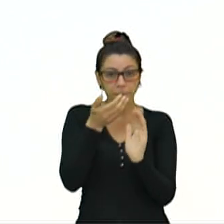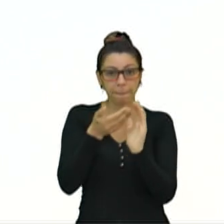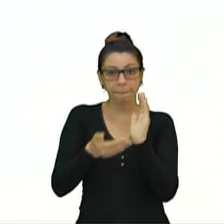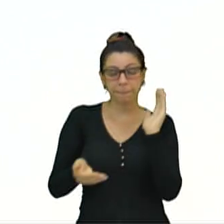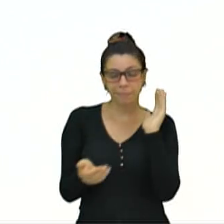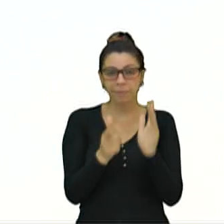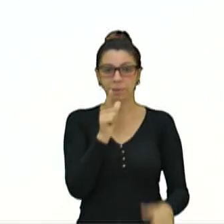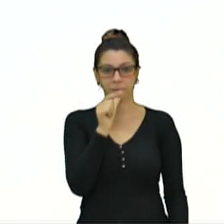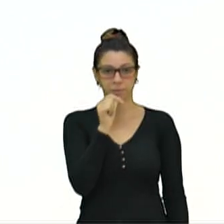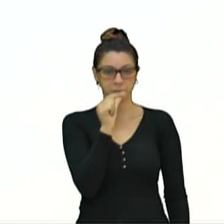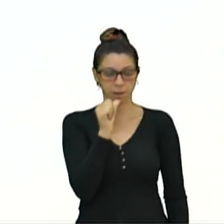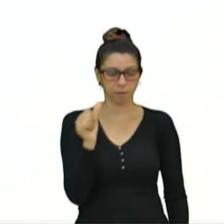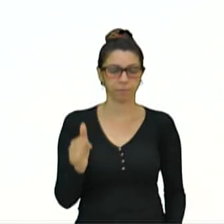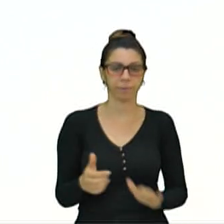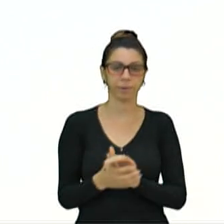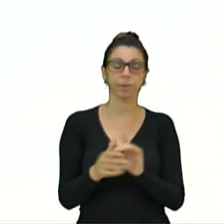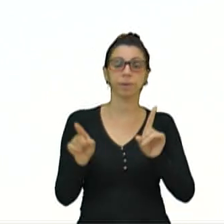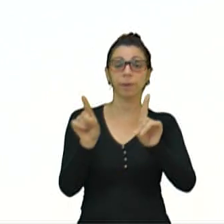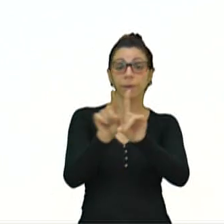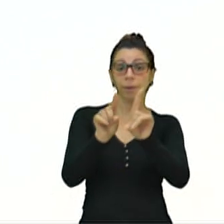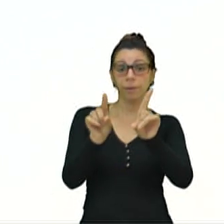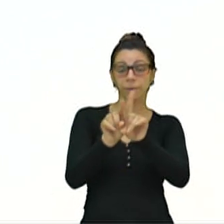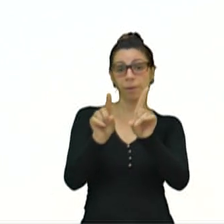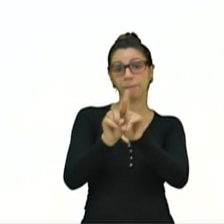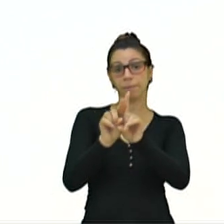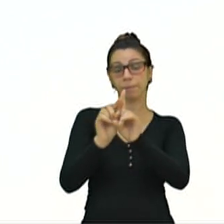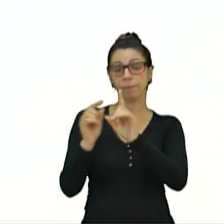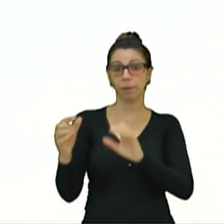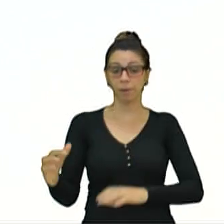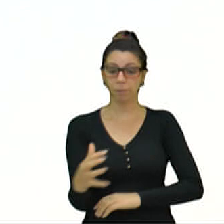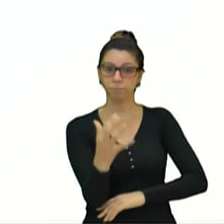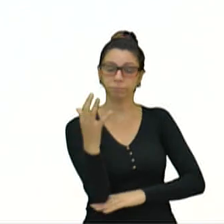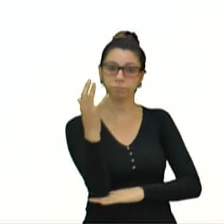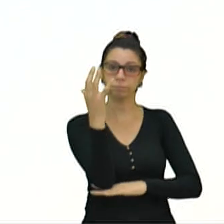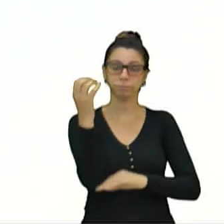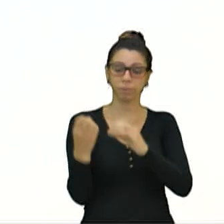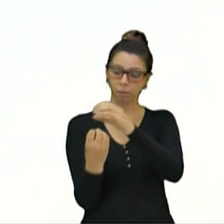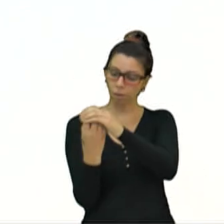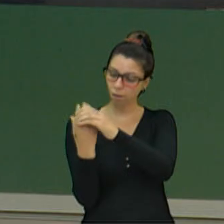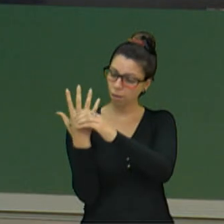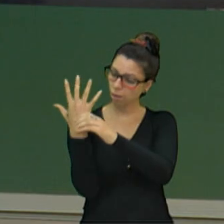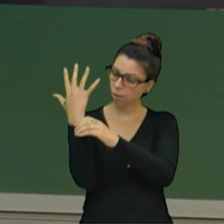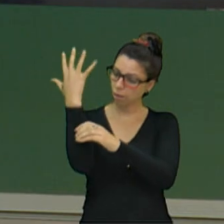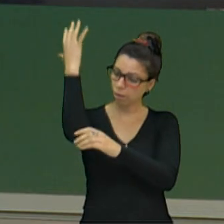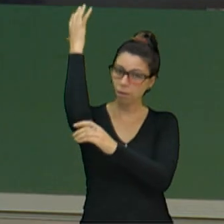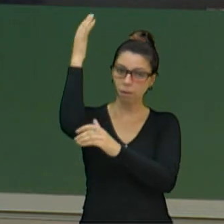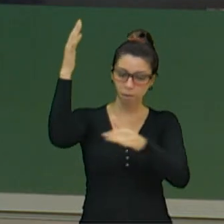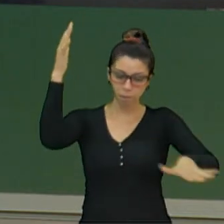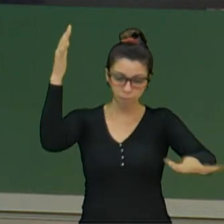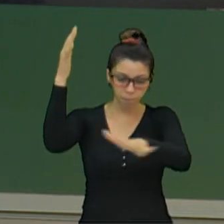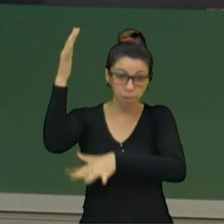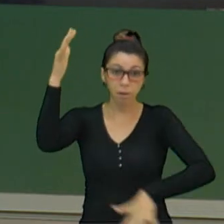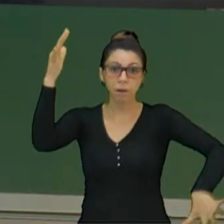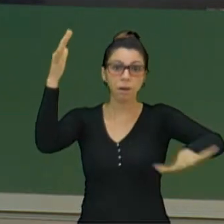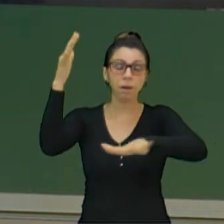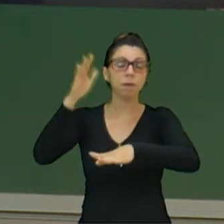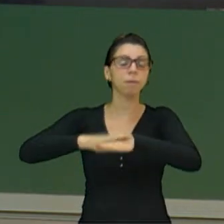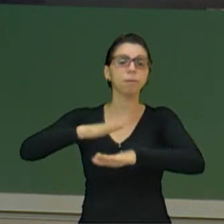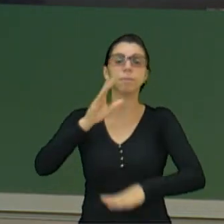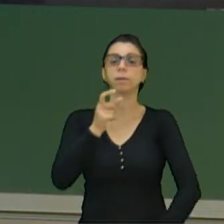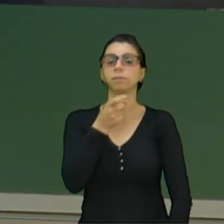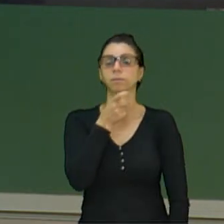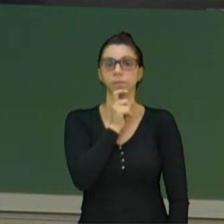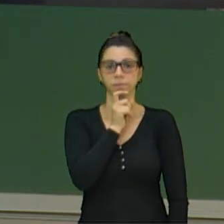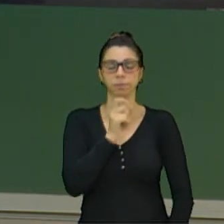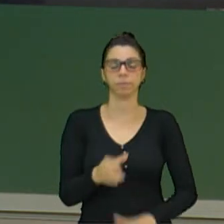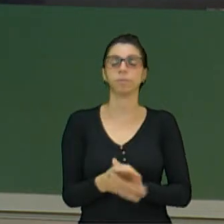E também, onde elas crescem, é um ambiente mais frio. Então também acontece dela ter essa folha fininha, para que se